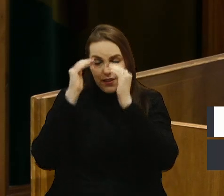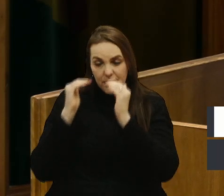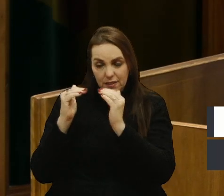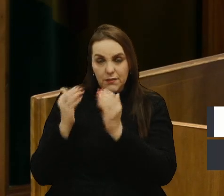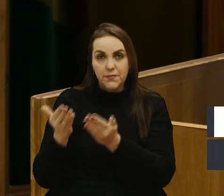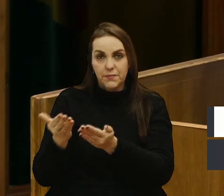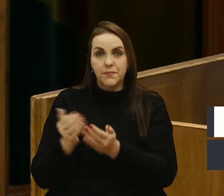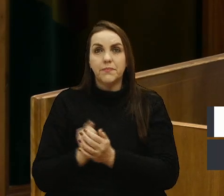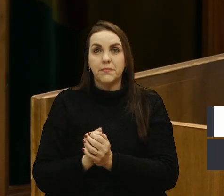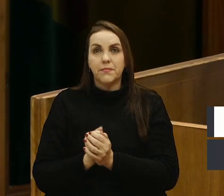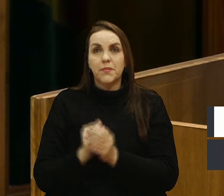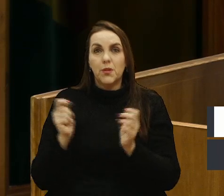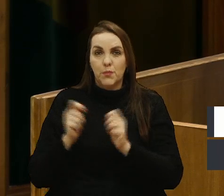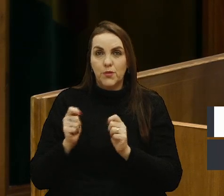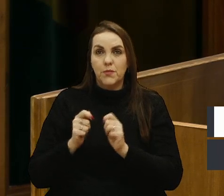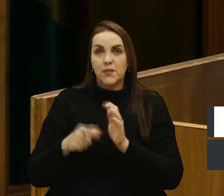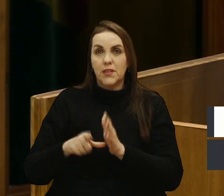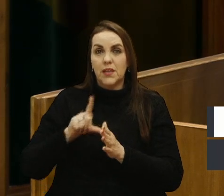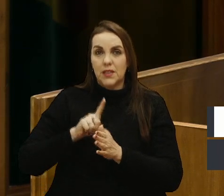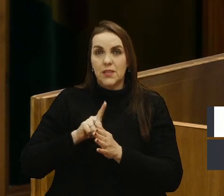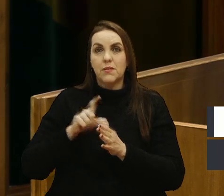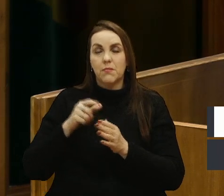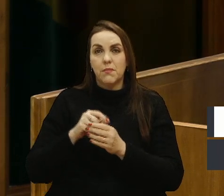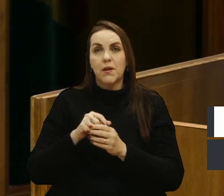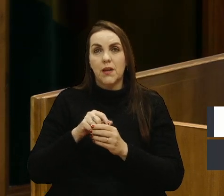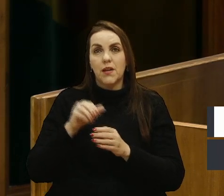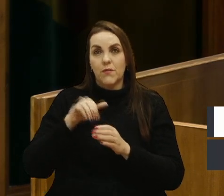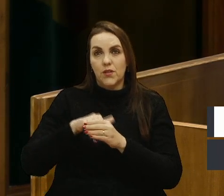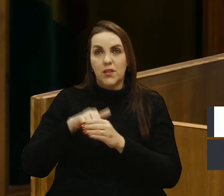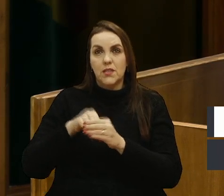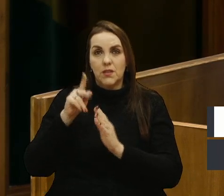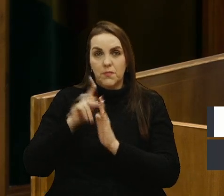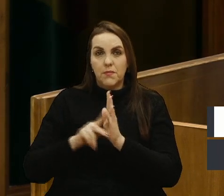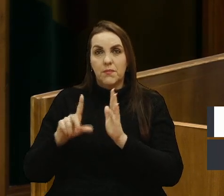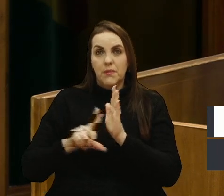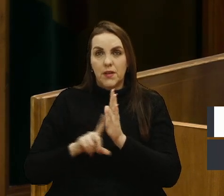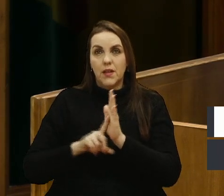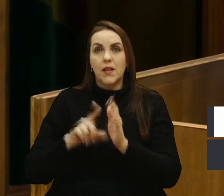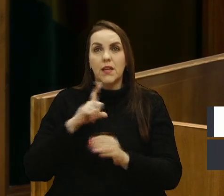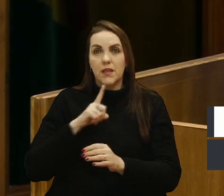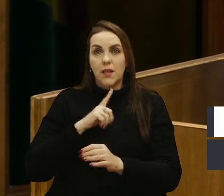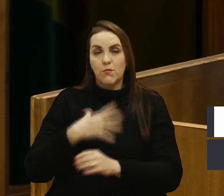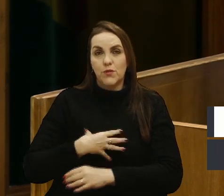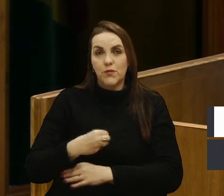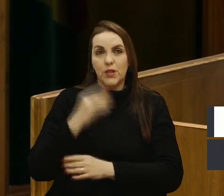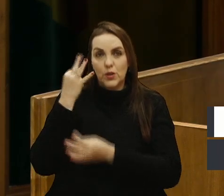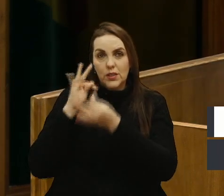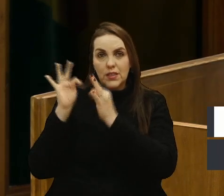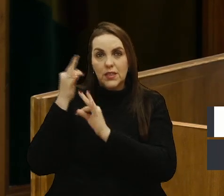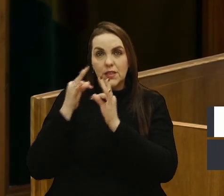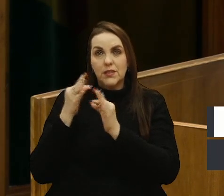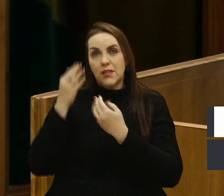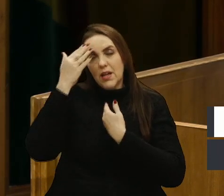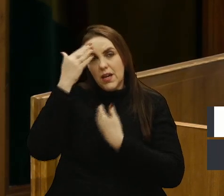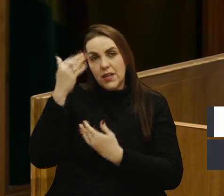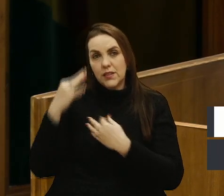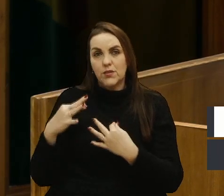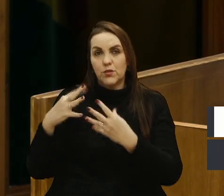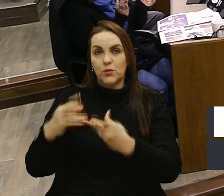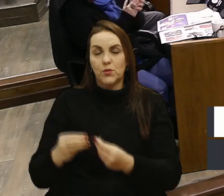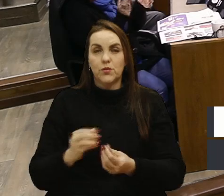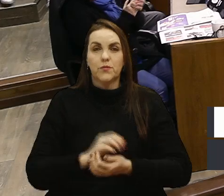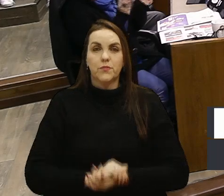respeitosamente que pudesse antecipar a votação dessa PL, pois como as mães atípicas temos filhos em terapia, tá? De já agradeço a todos vocês.